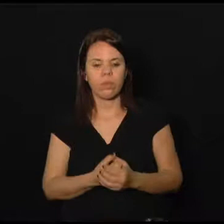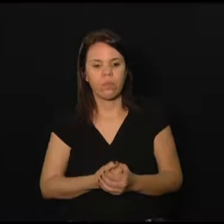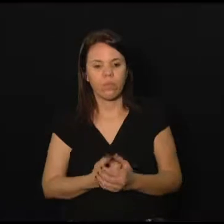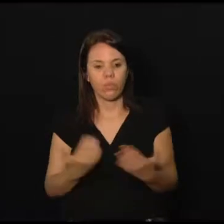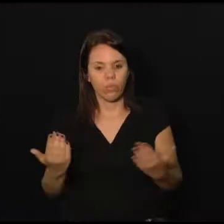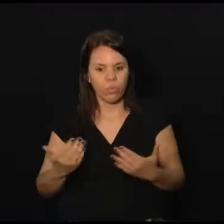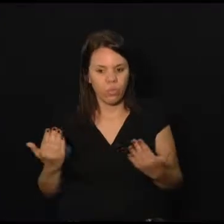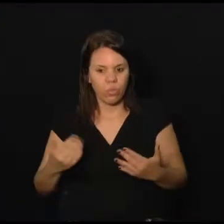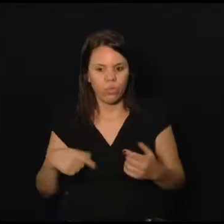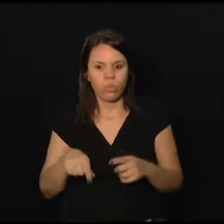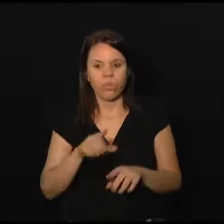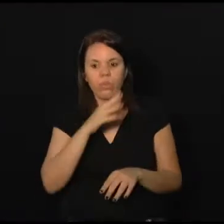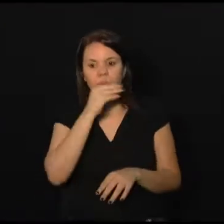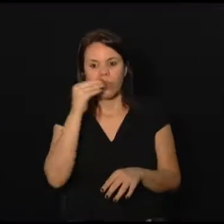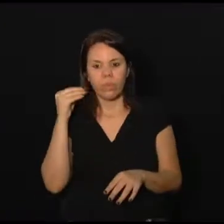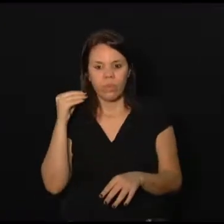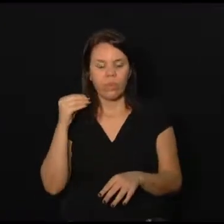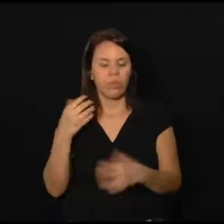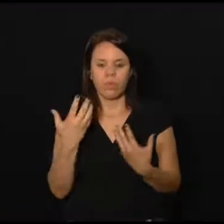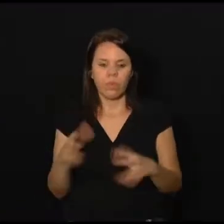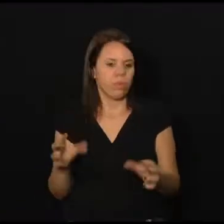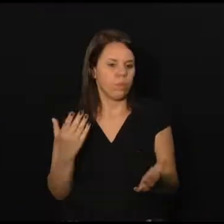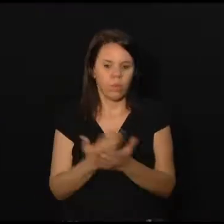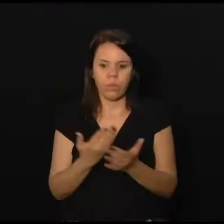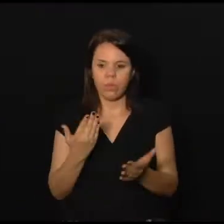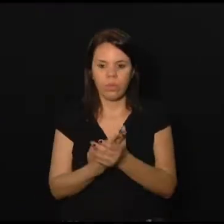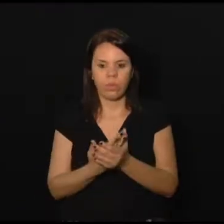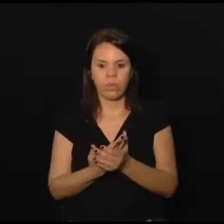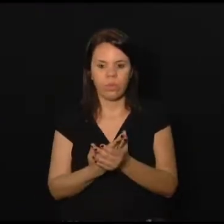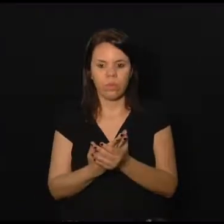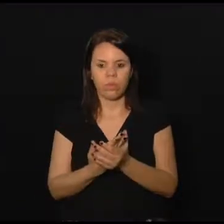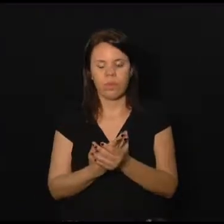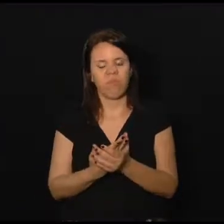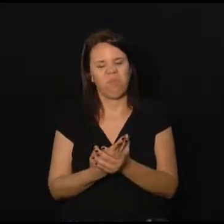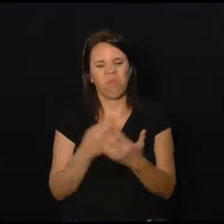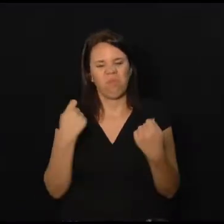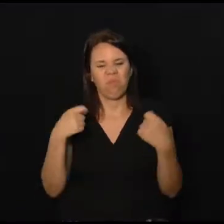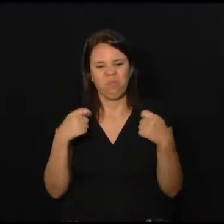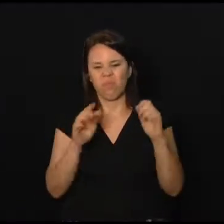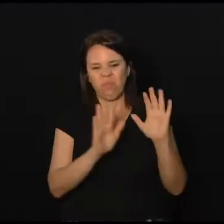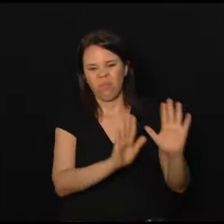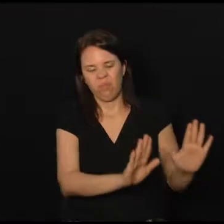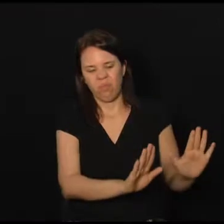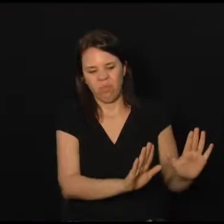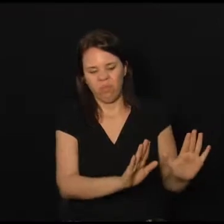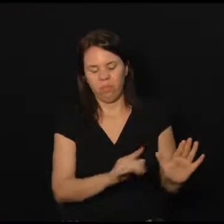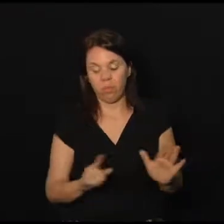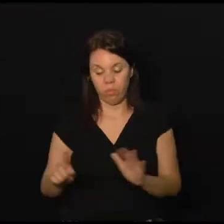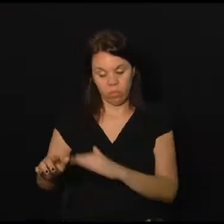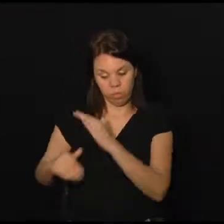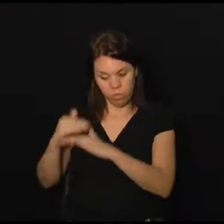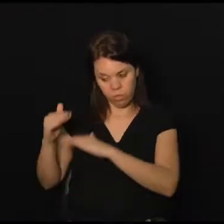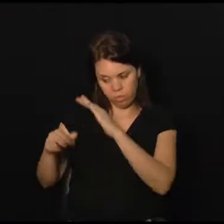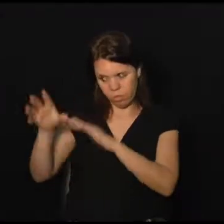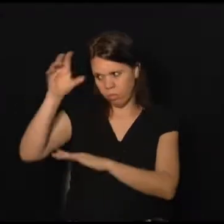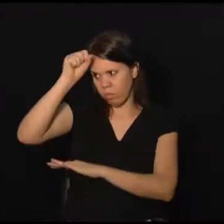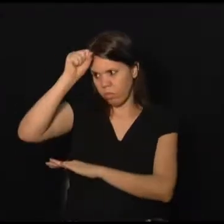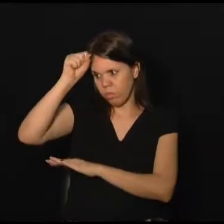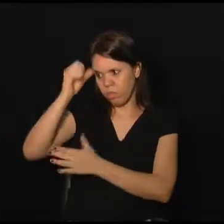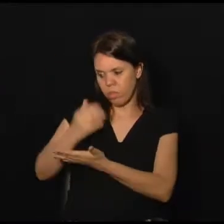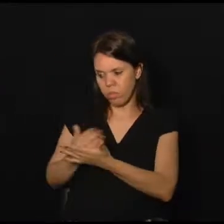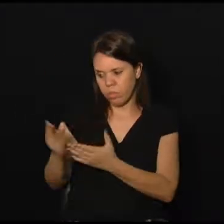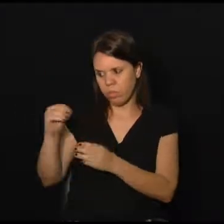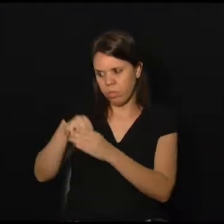dia, os adolescentes não querem estudar, porque não acham isso necessário. Mas esse desenvolvimento de aprendizagem começa em